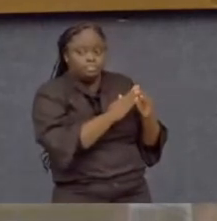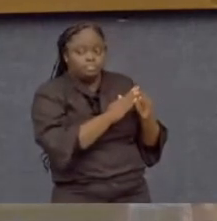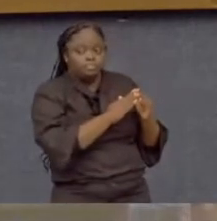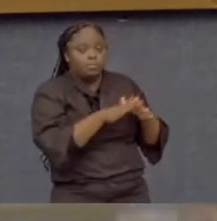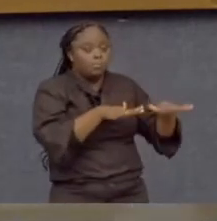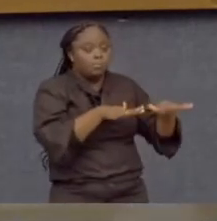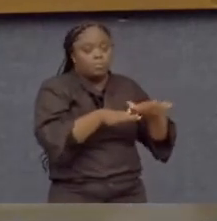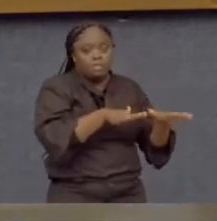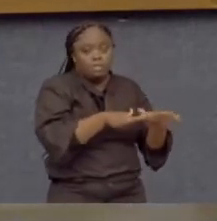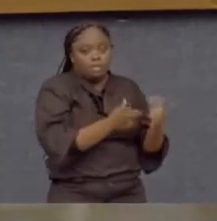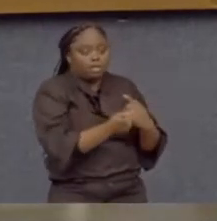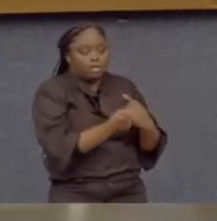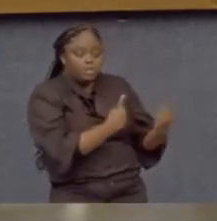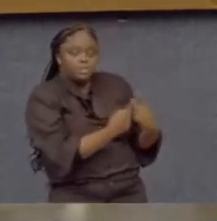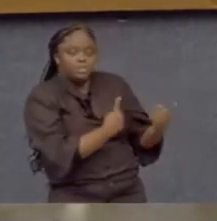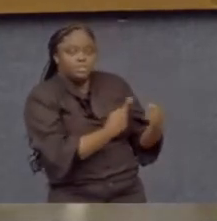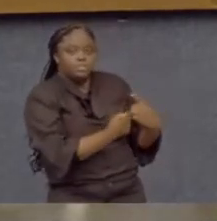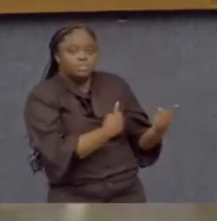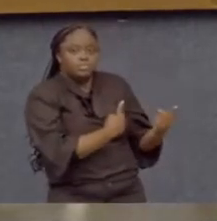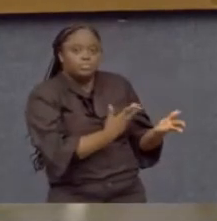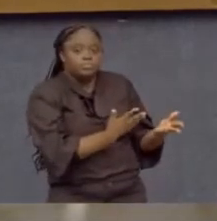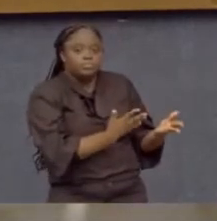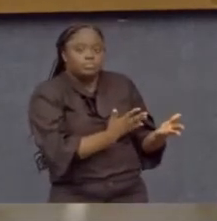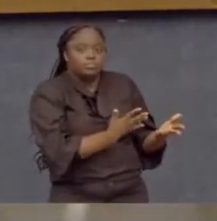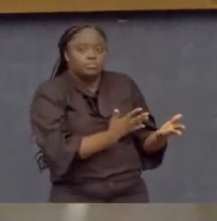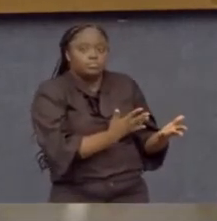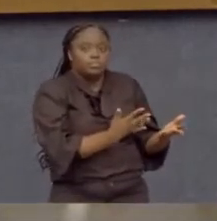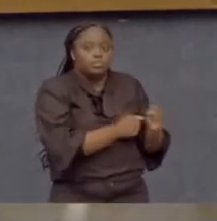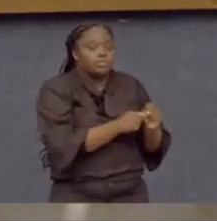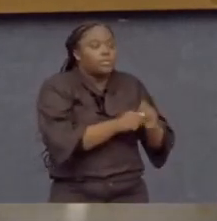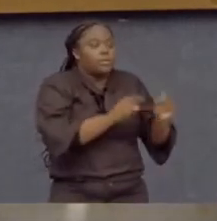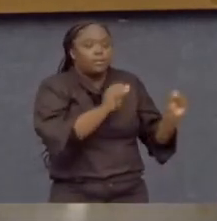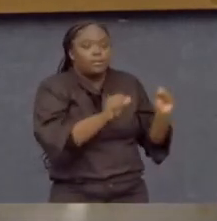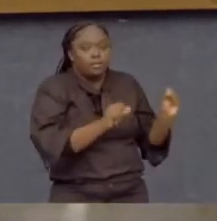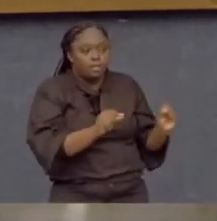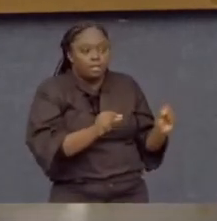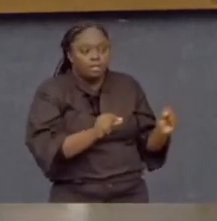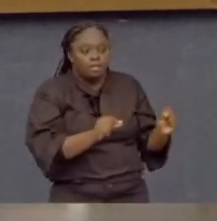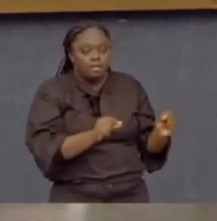mobilidade urbana, vai fazer lá o que mais? É esse grupo que vai definir.